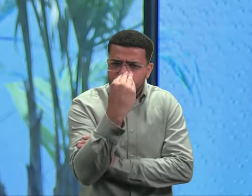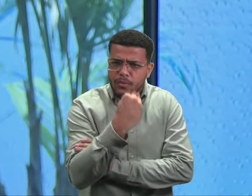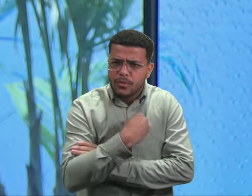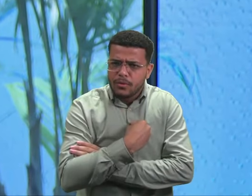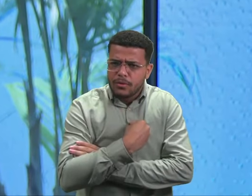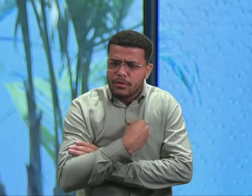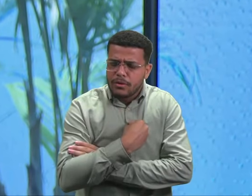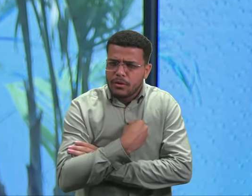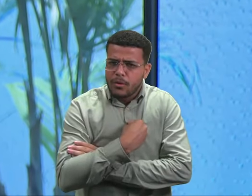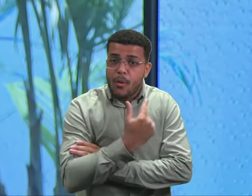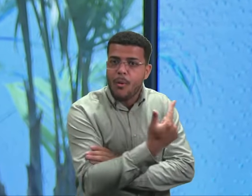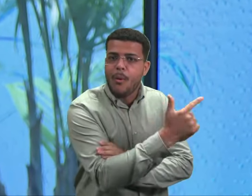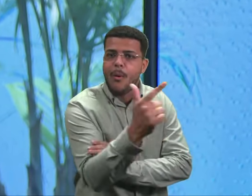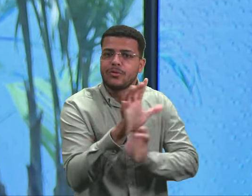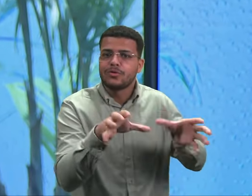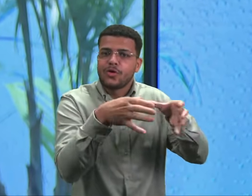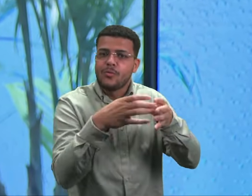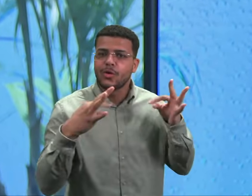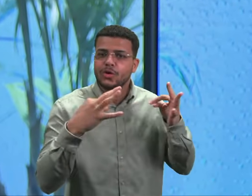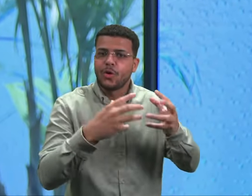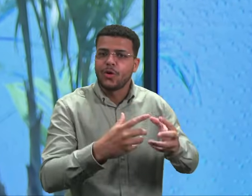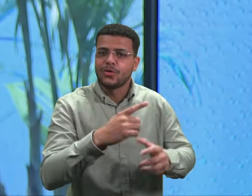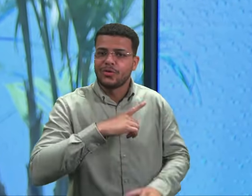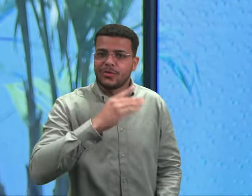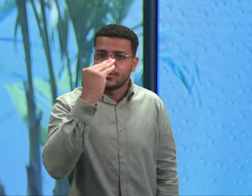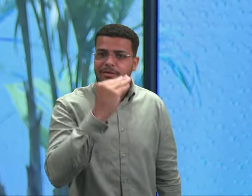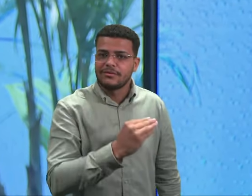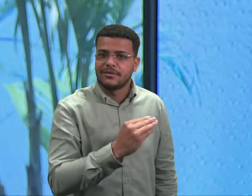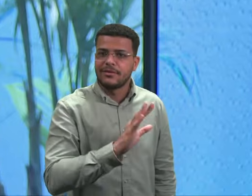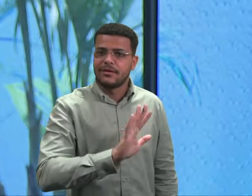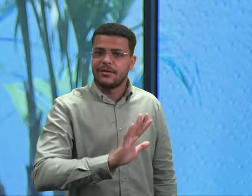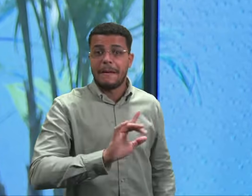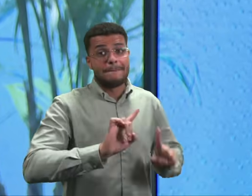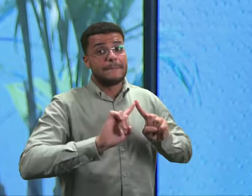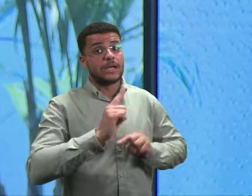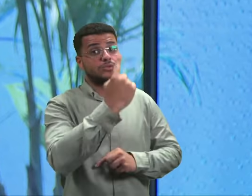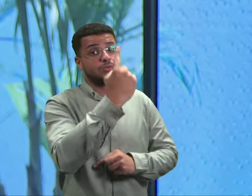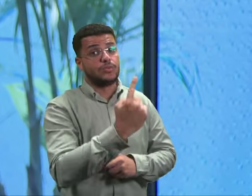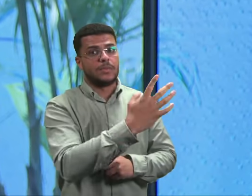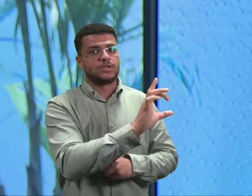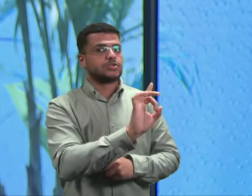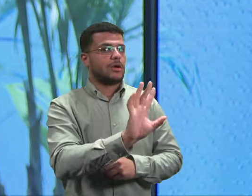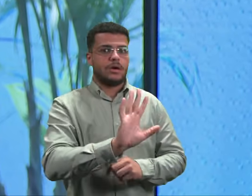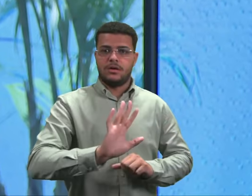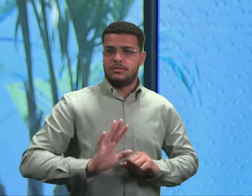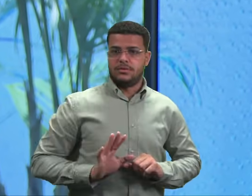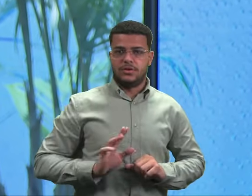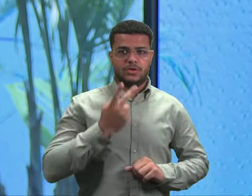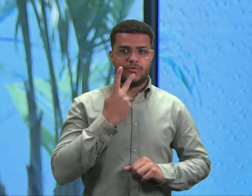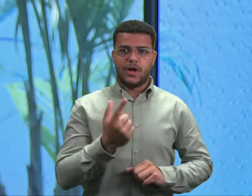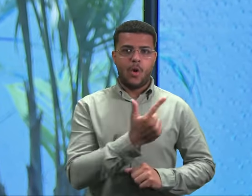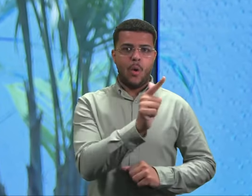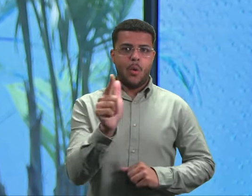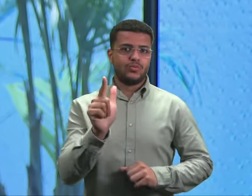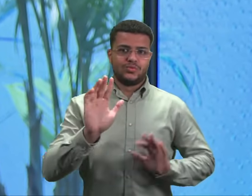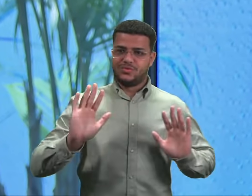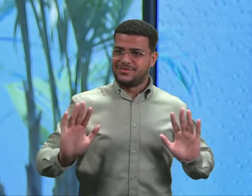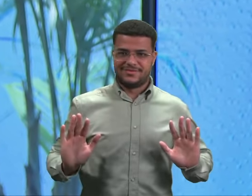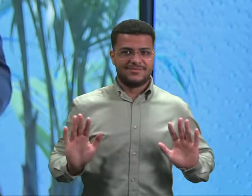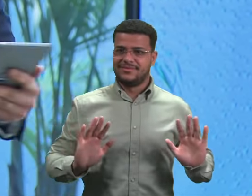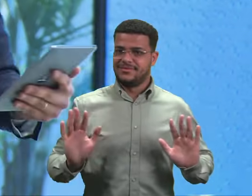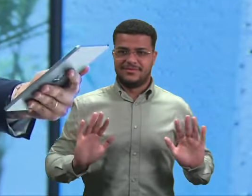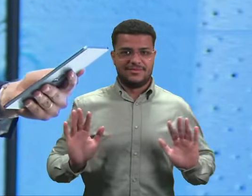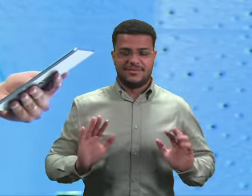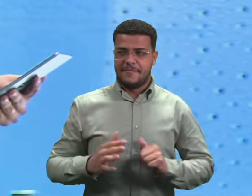traíram? Mas Jesus disse que um de vocês me traiu. Jesus não mencionou os outros. E aqui